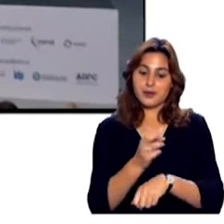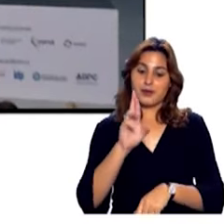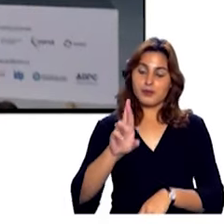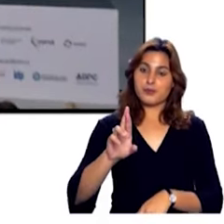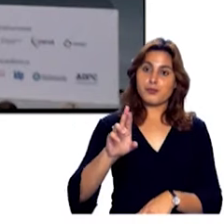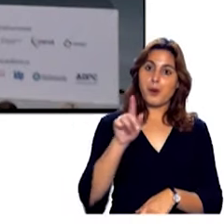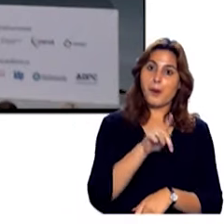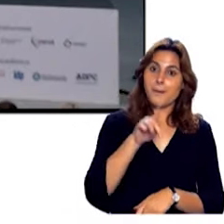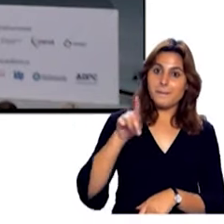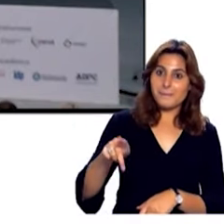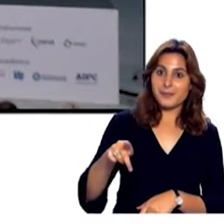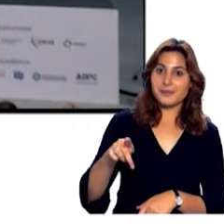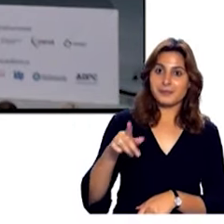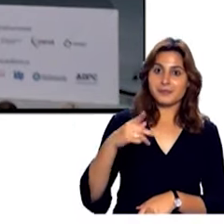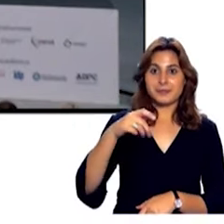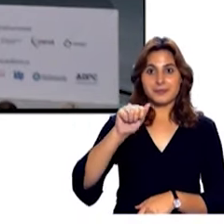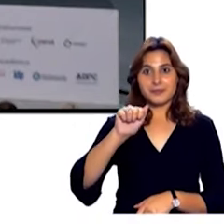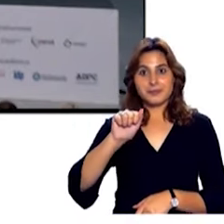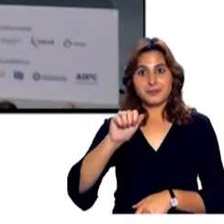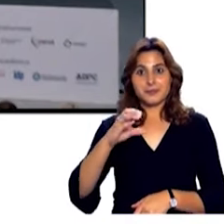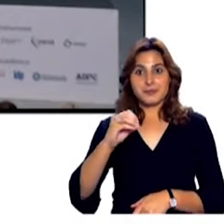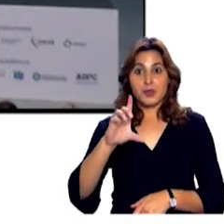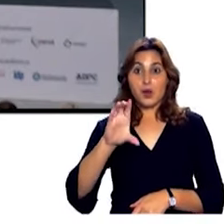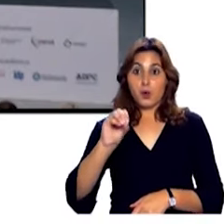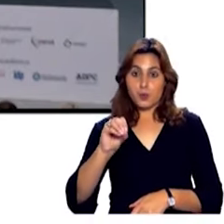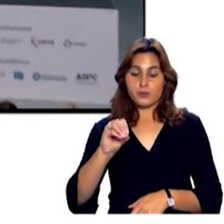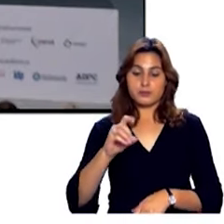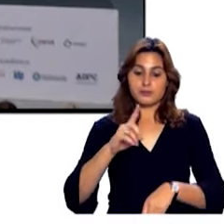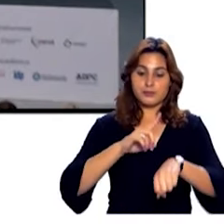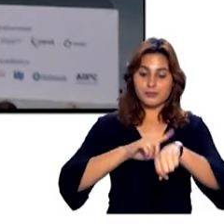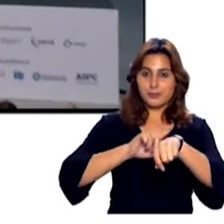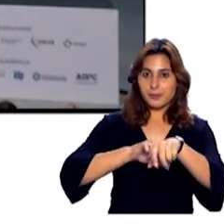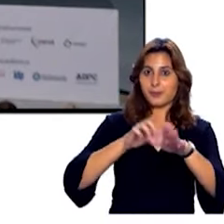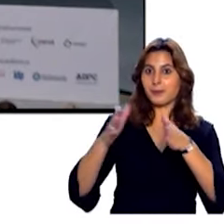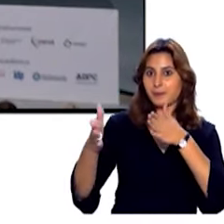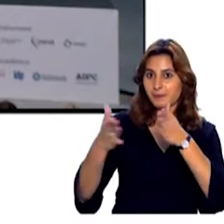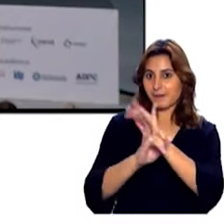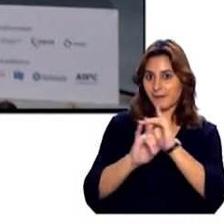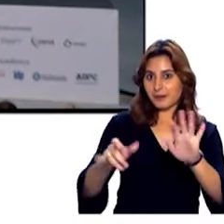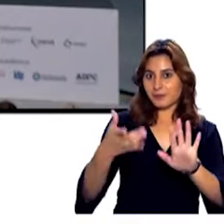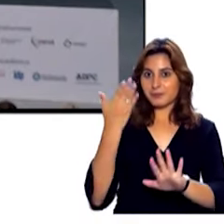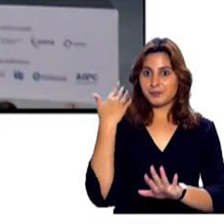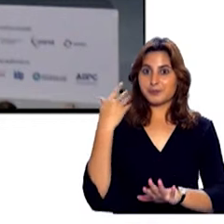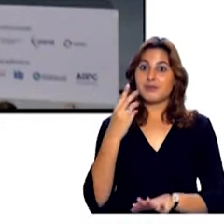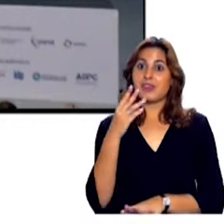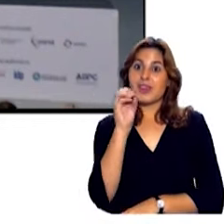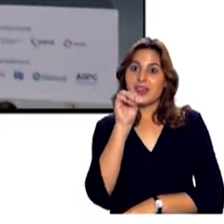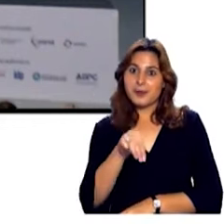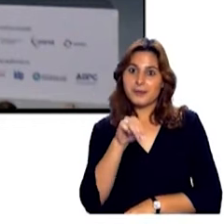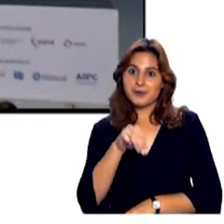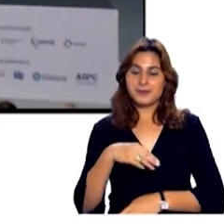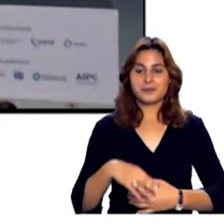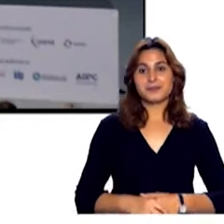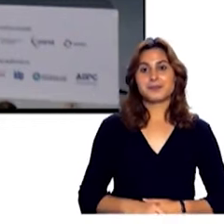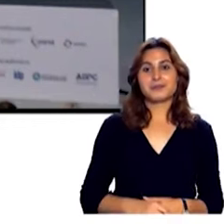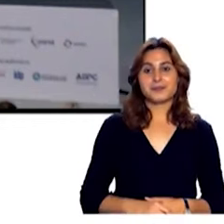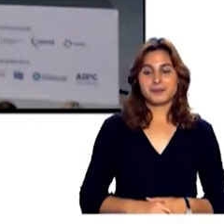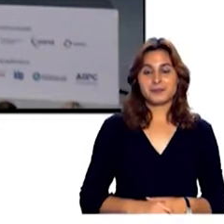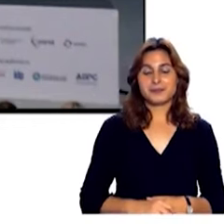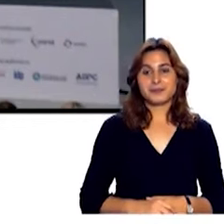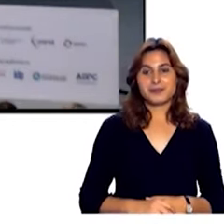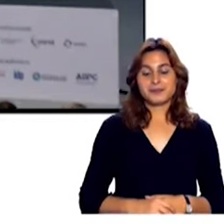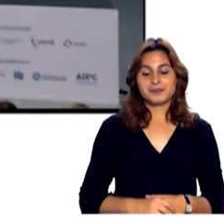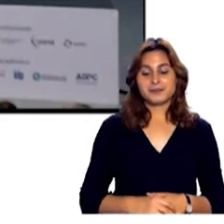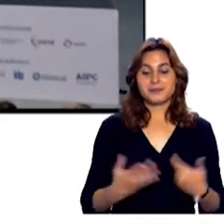Paolo por gentileza pelo prazo já mencionado 30 minutos e com a palavra para